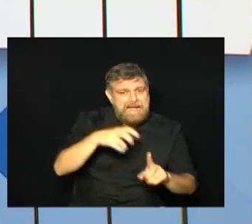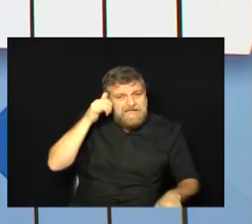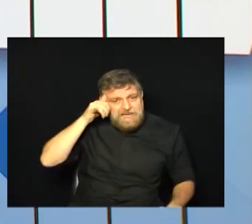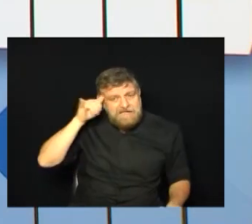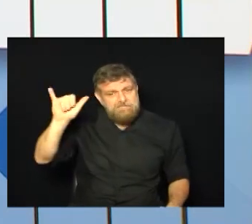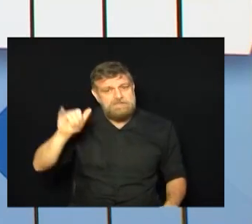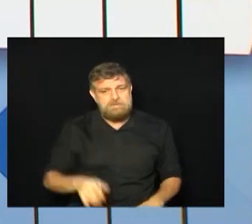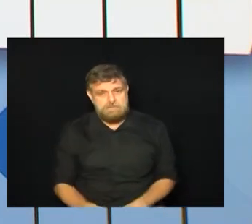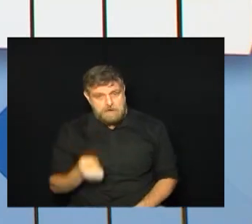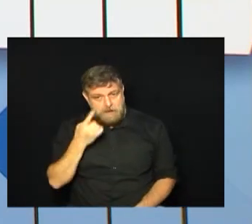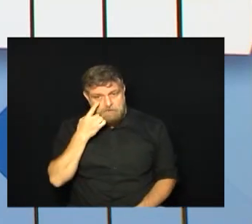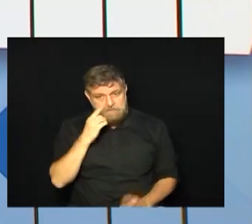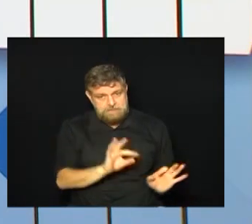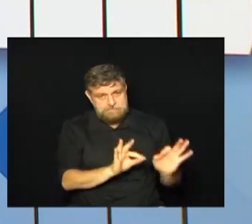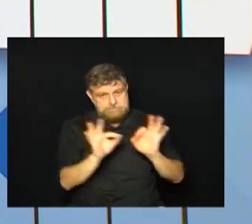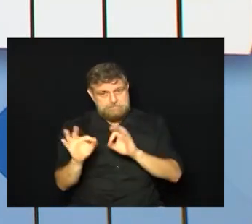acidentes nesta via. Acompanhe.